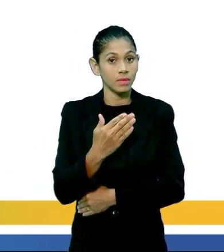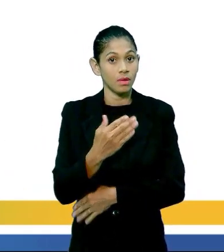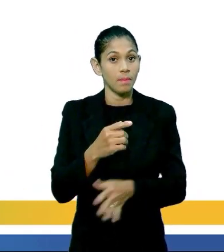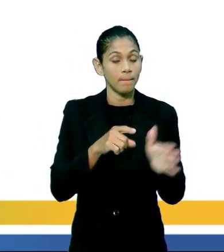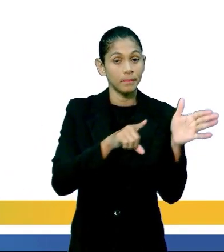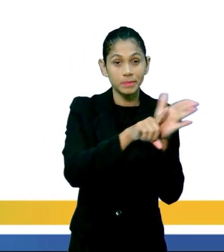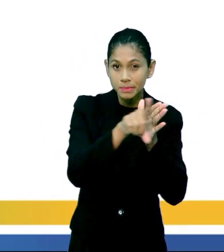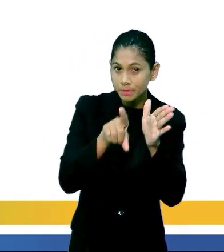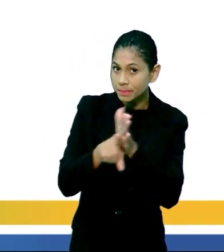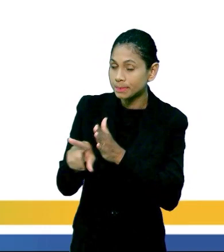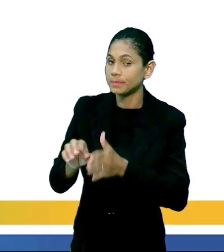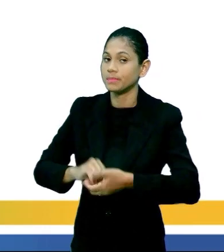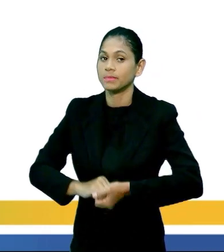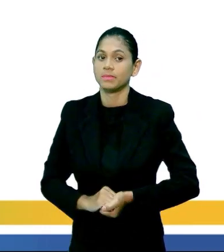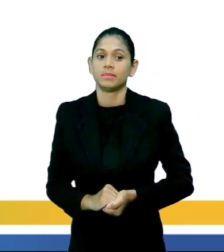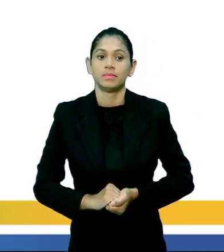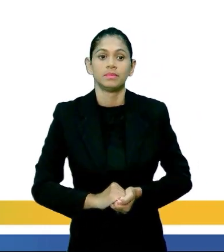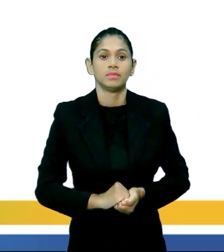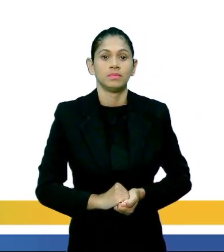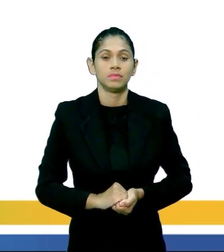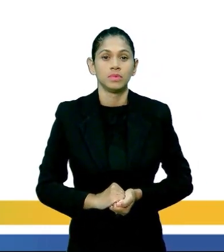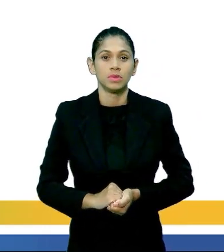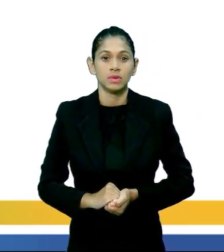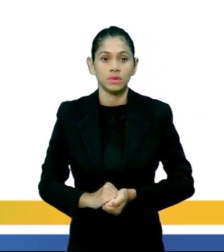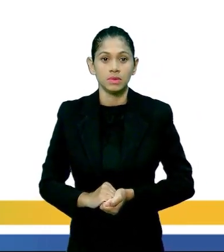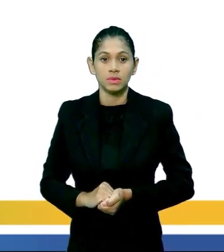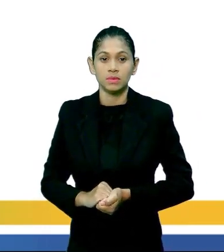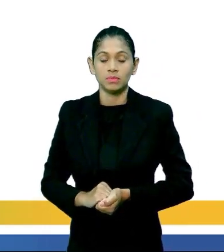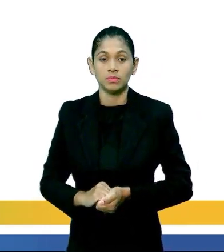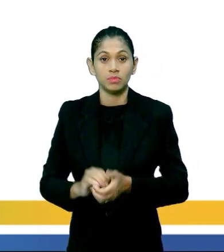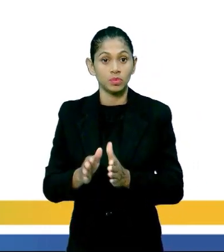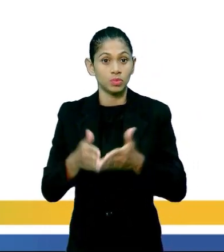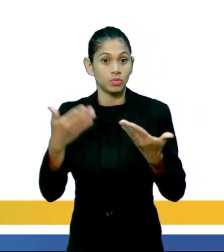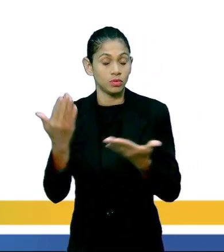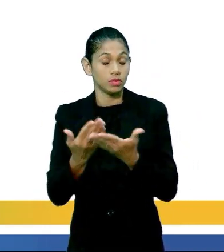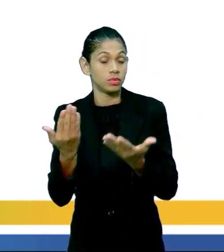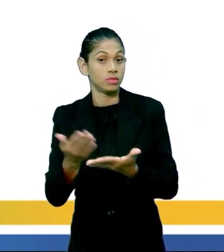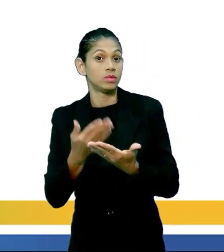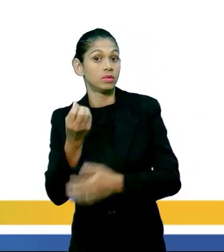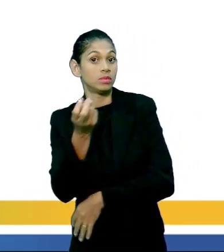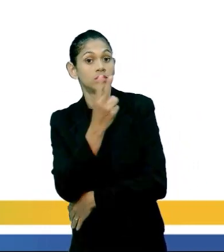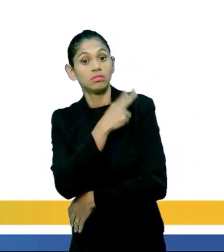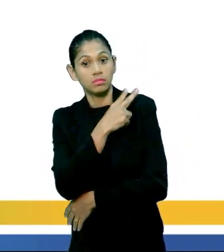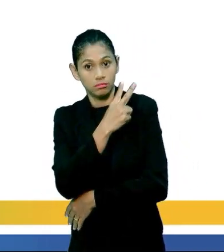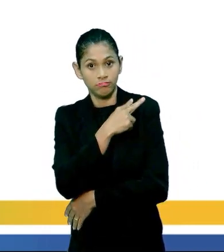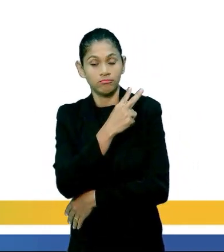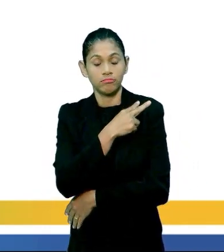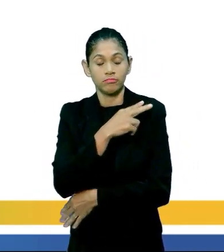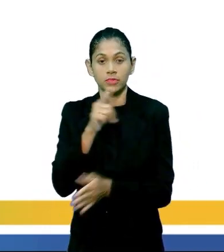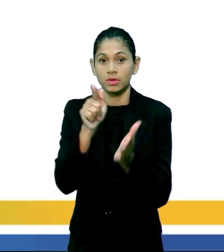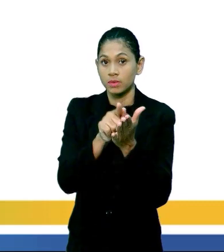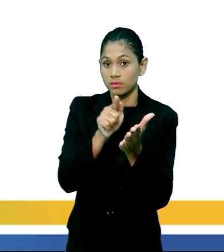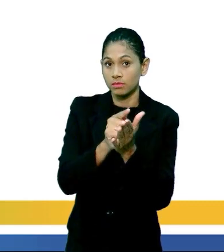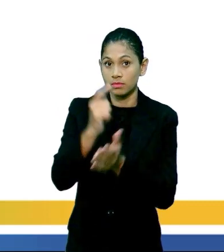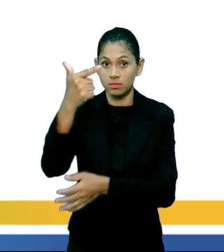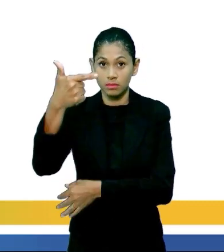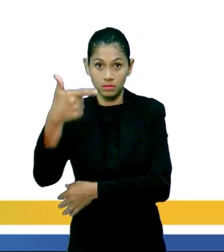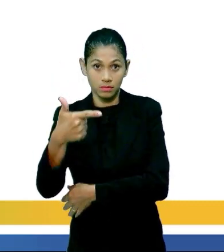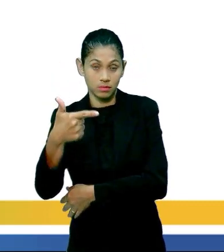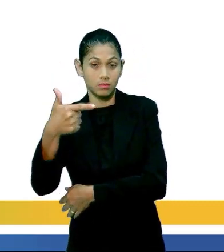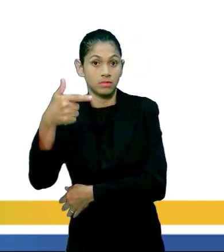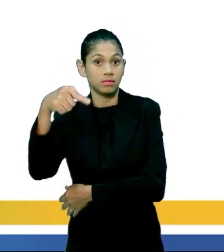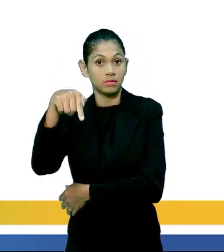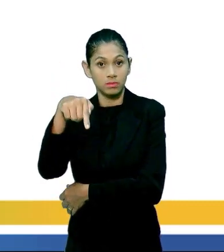questão, sem perca de tempo. Agora é do livro do segundo ano do Aprova Enem, na página 27, acompanha